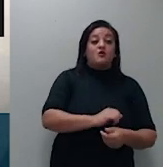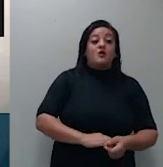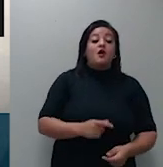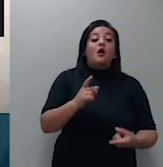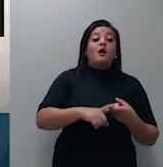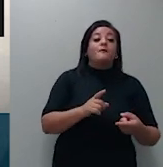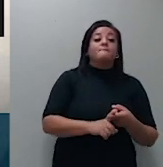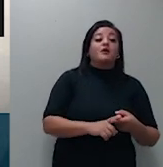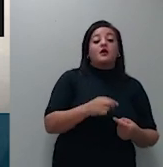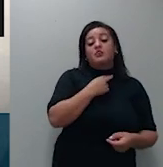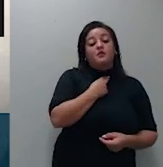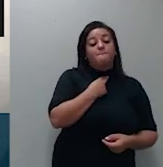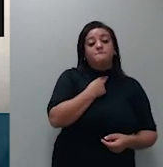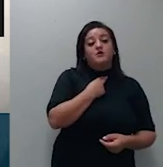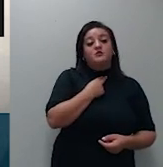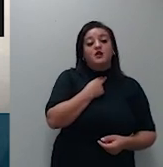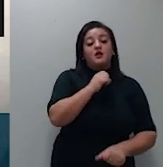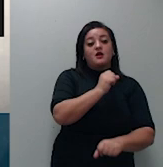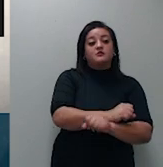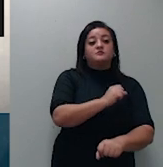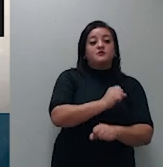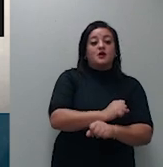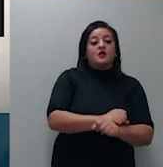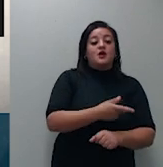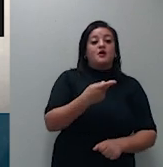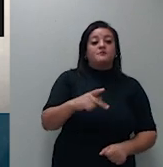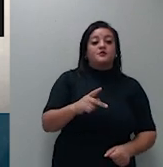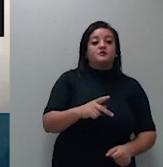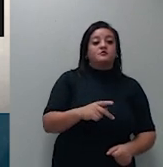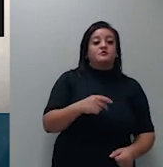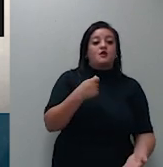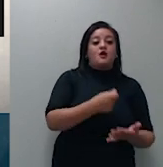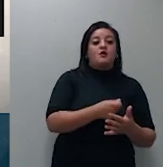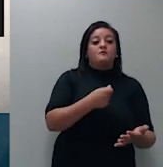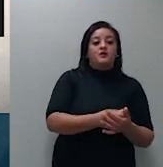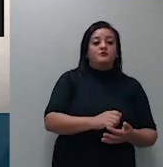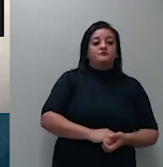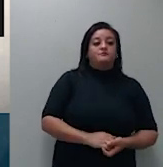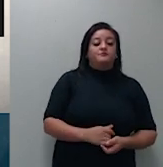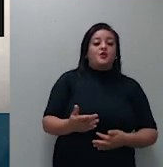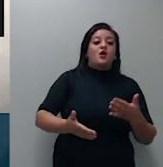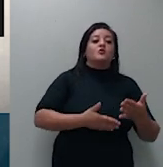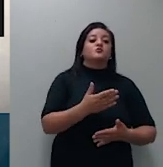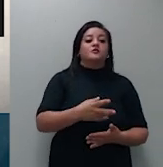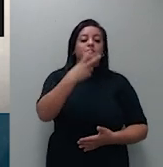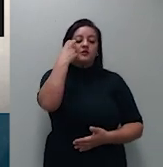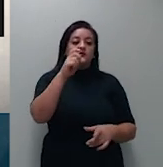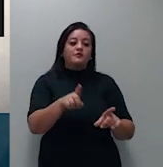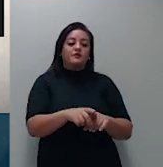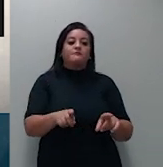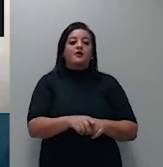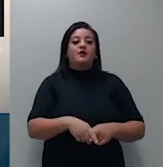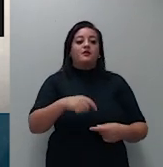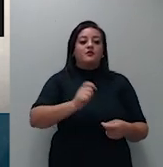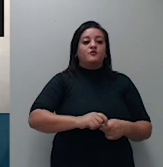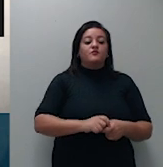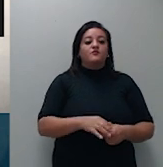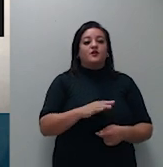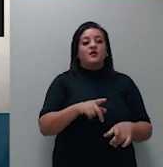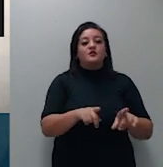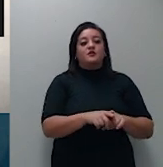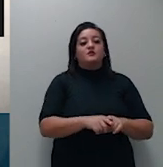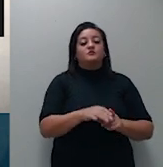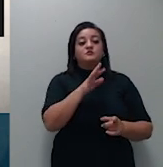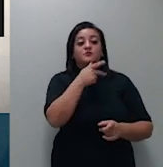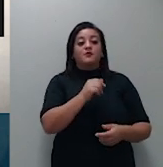Kleber porque aquele não poderia aguardar para sua cobrança o tratamento normativo conferido